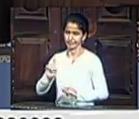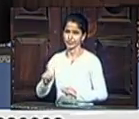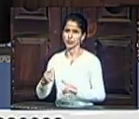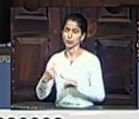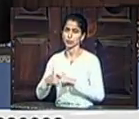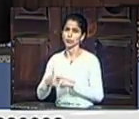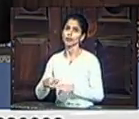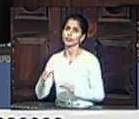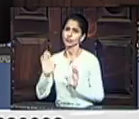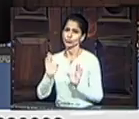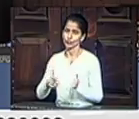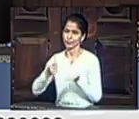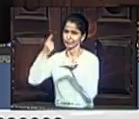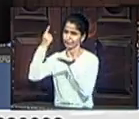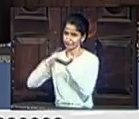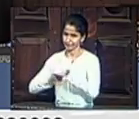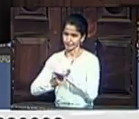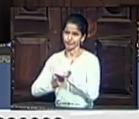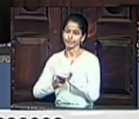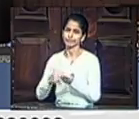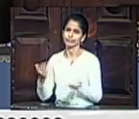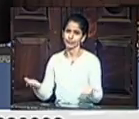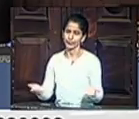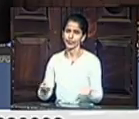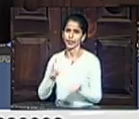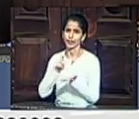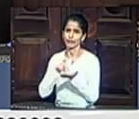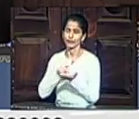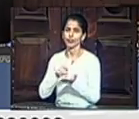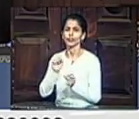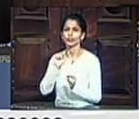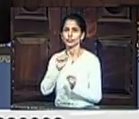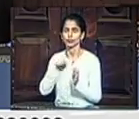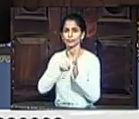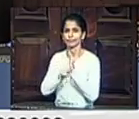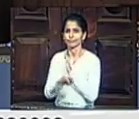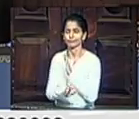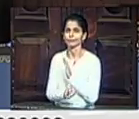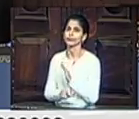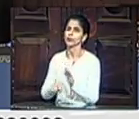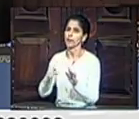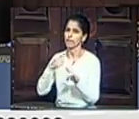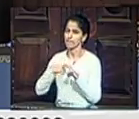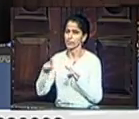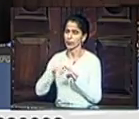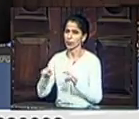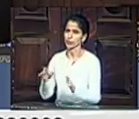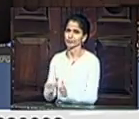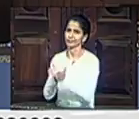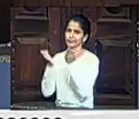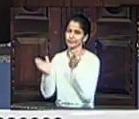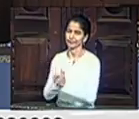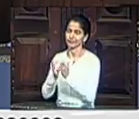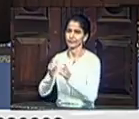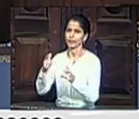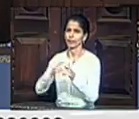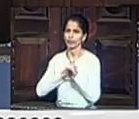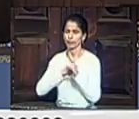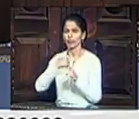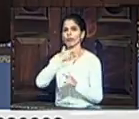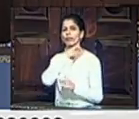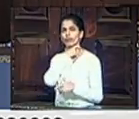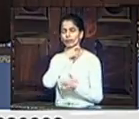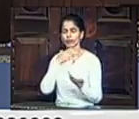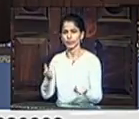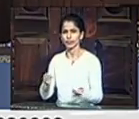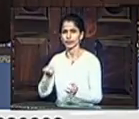maior que está, na verdade, aprofundando a penúria dos cofres públicos no estado do Rio de Janeiro. Então,